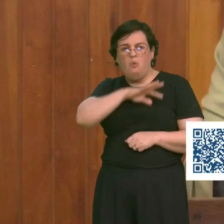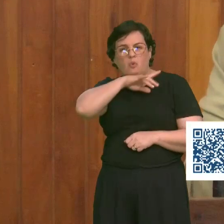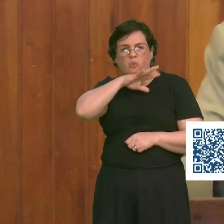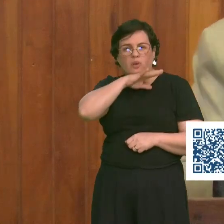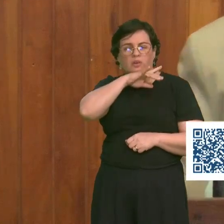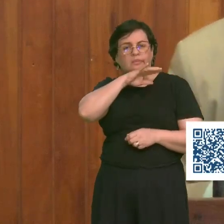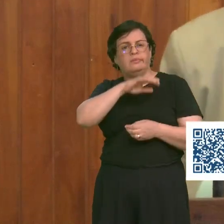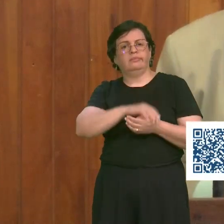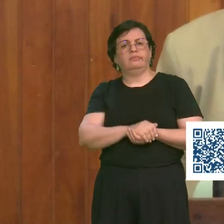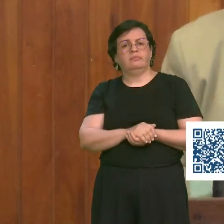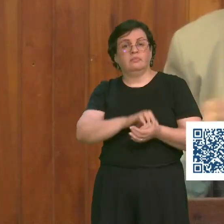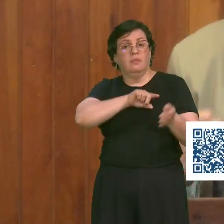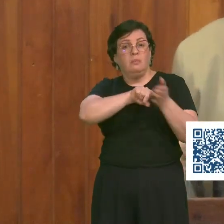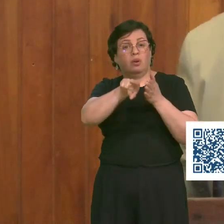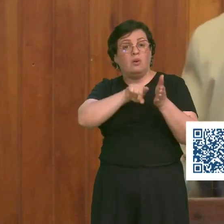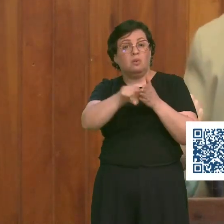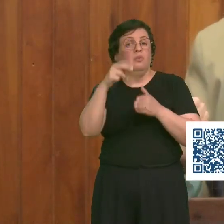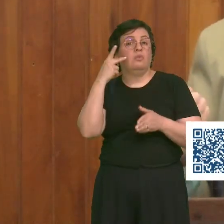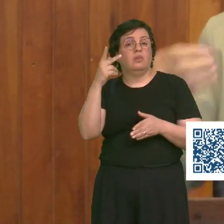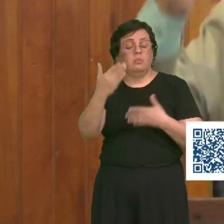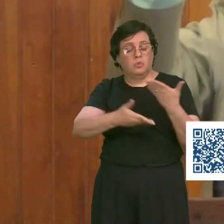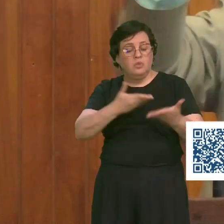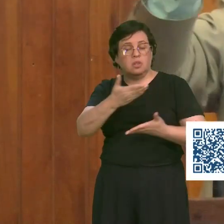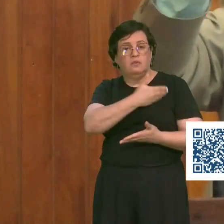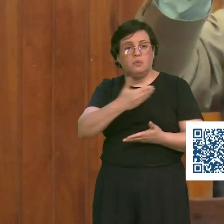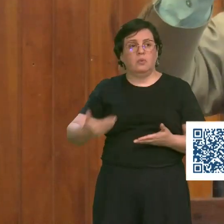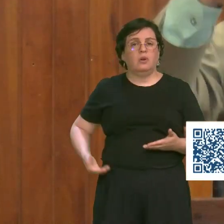e servidor